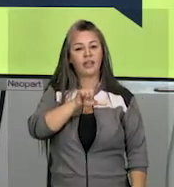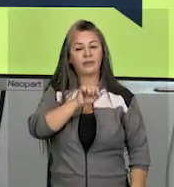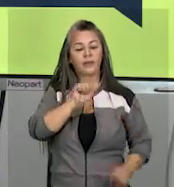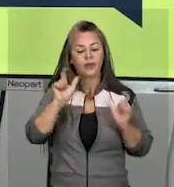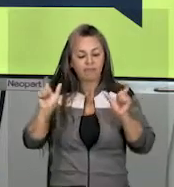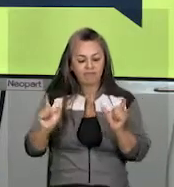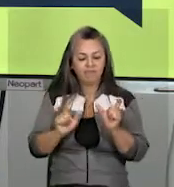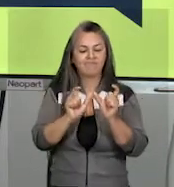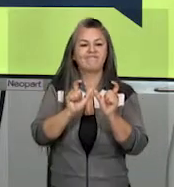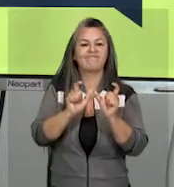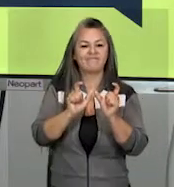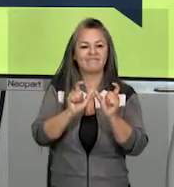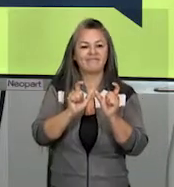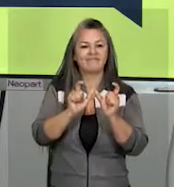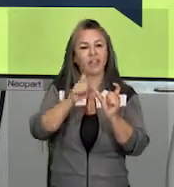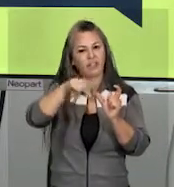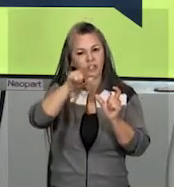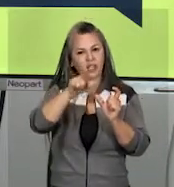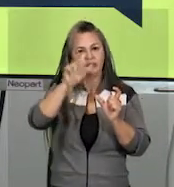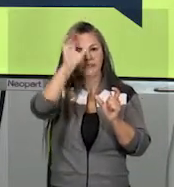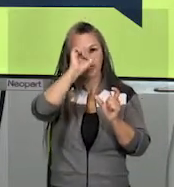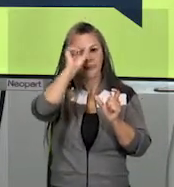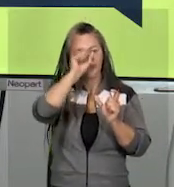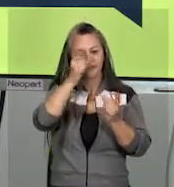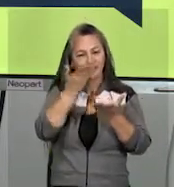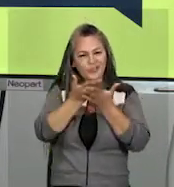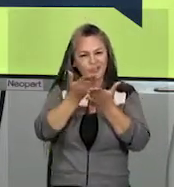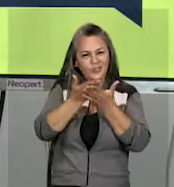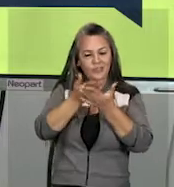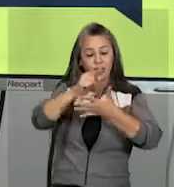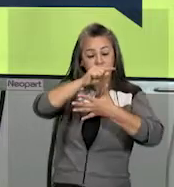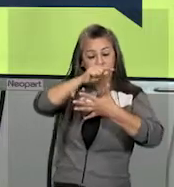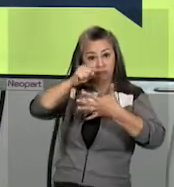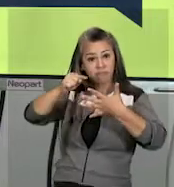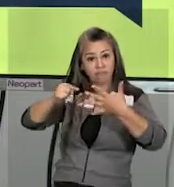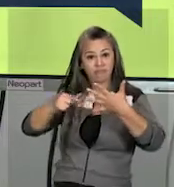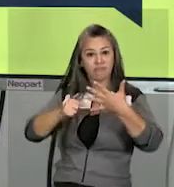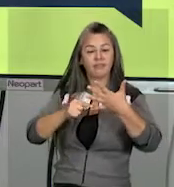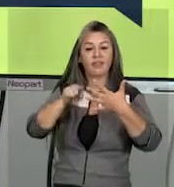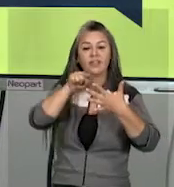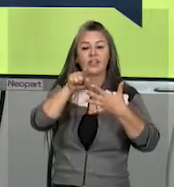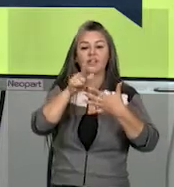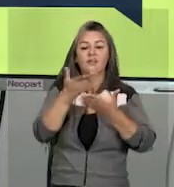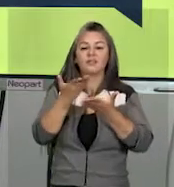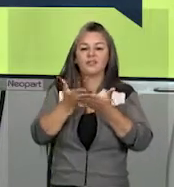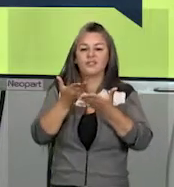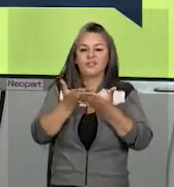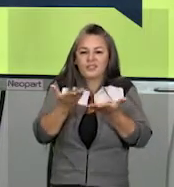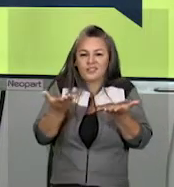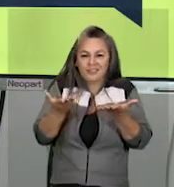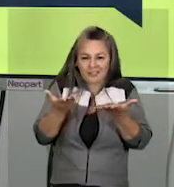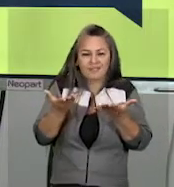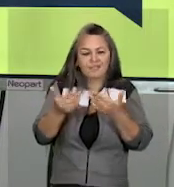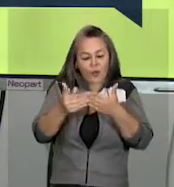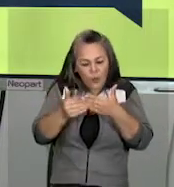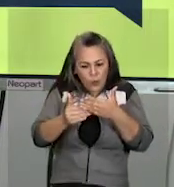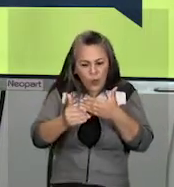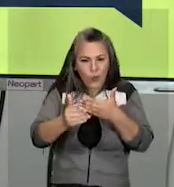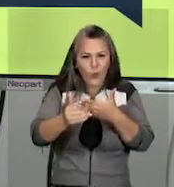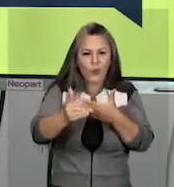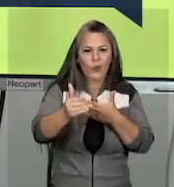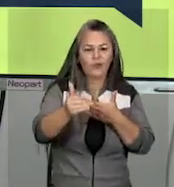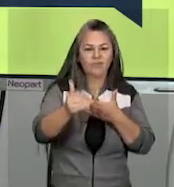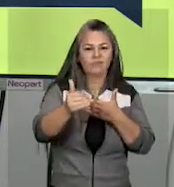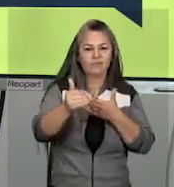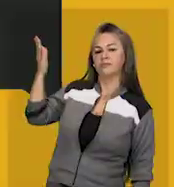de palavra que vamos estudar. Então são essas 5 aulas aqui neste bimestre. É bom ter isso em mente para você se organizar quando nós